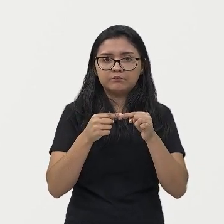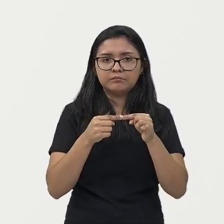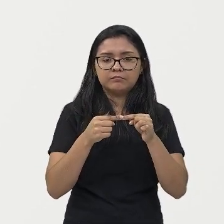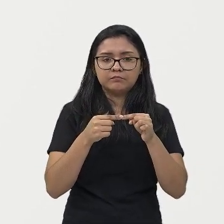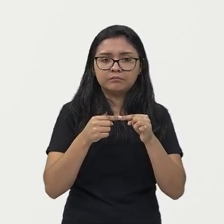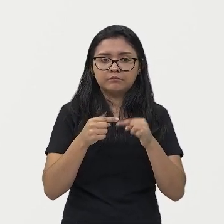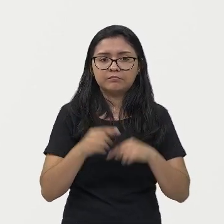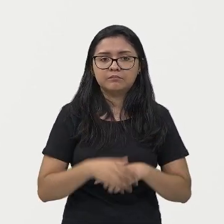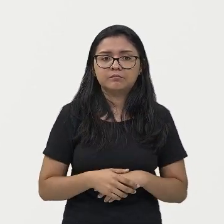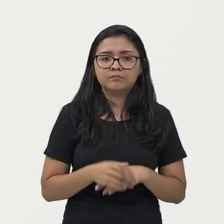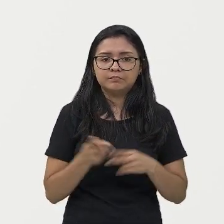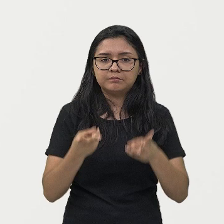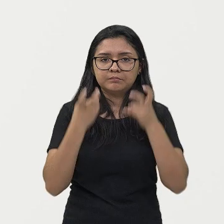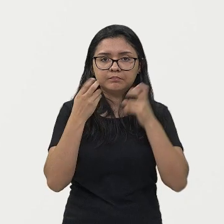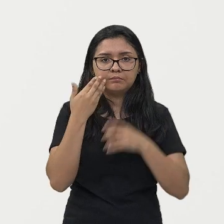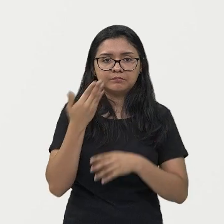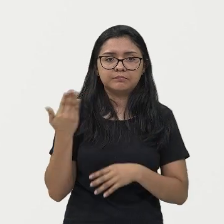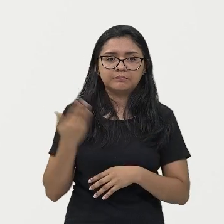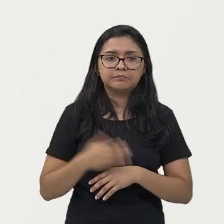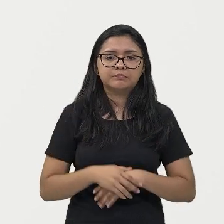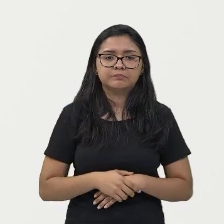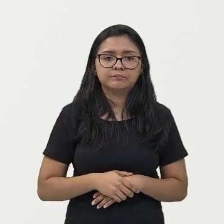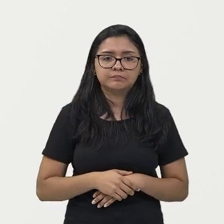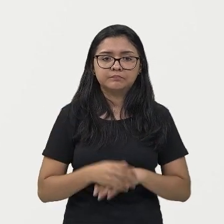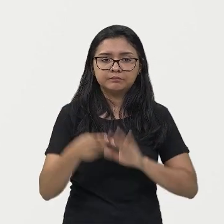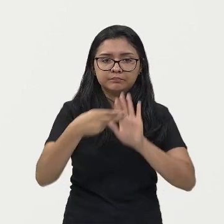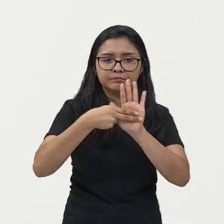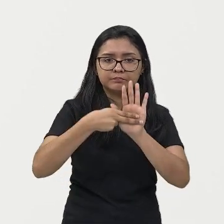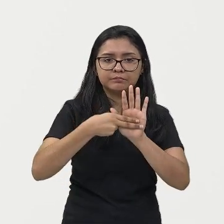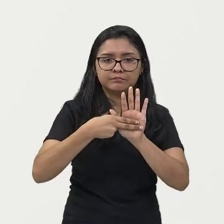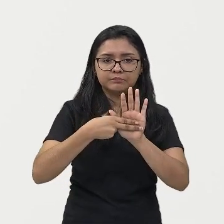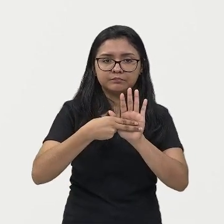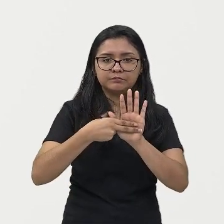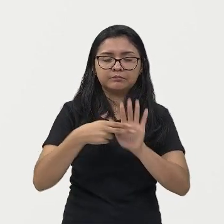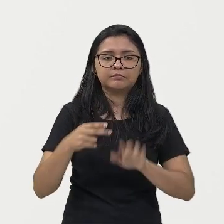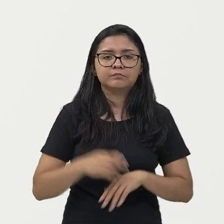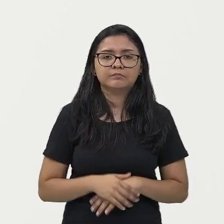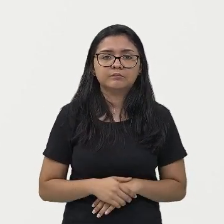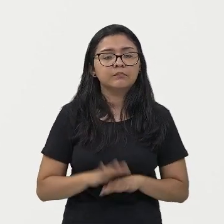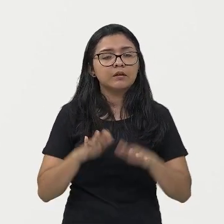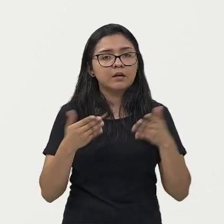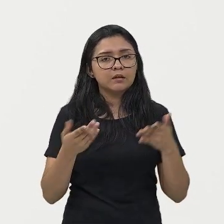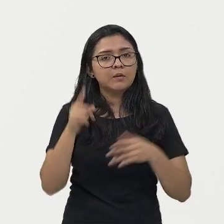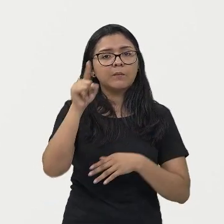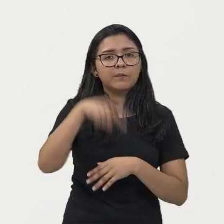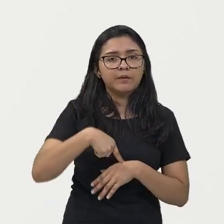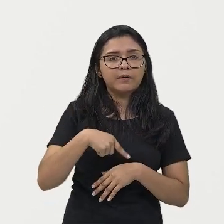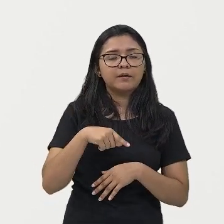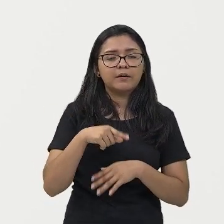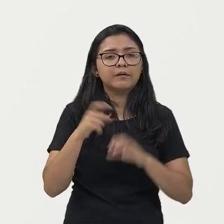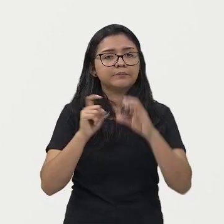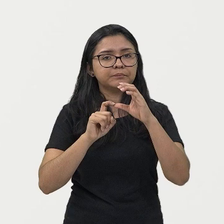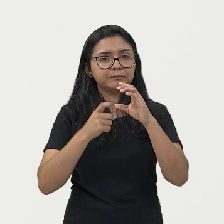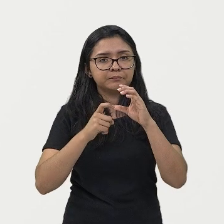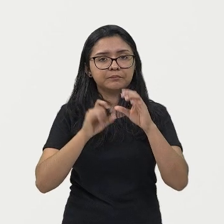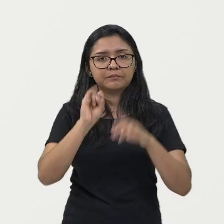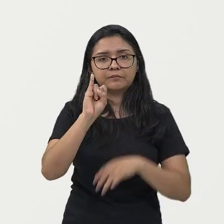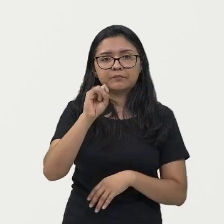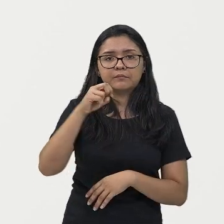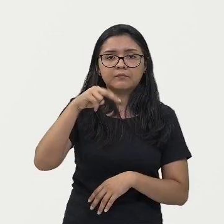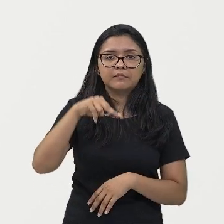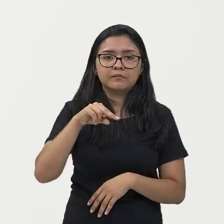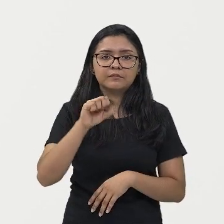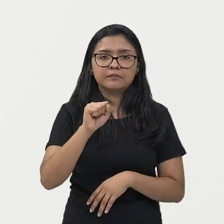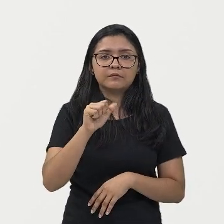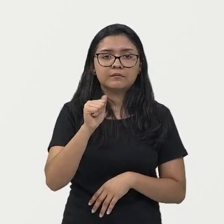ó. Tá? Pelo menos uma ligação dupla já classifica a cadeia carbônica